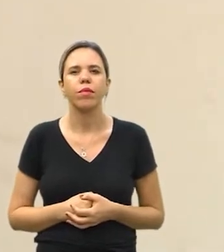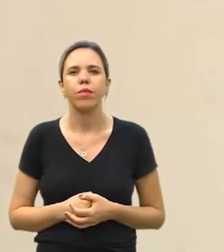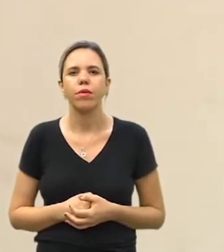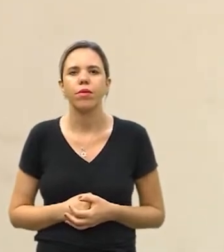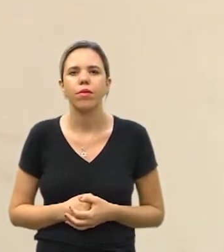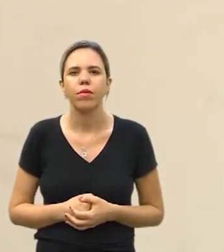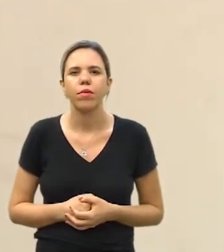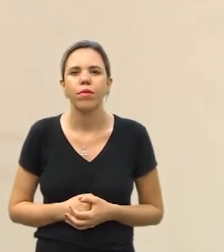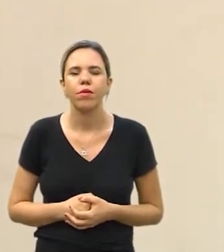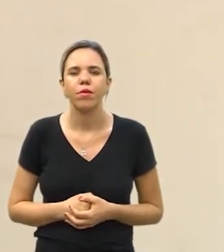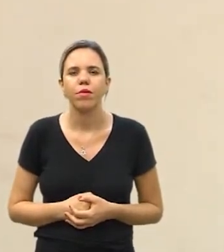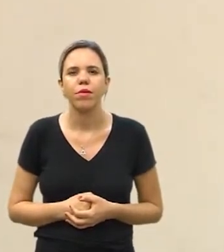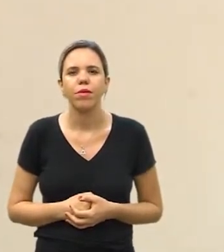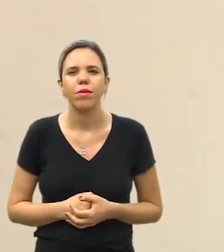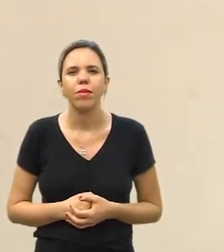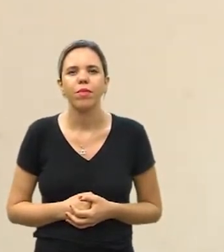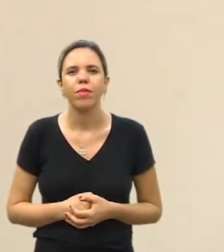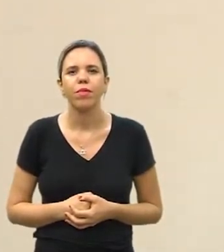Corta. Fica